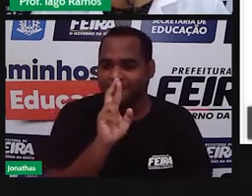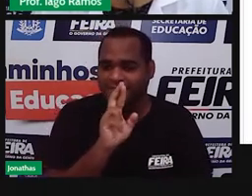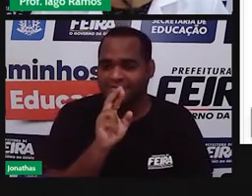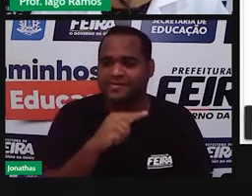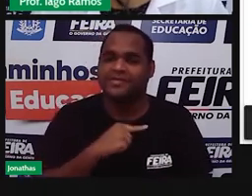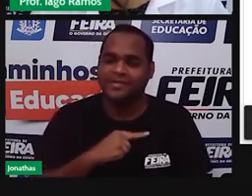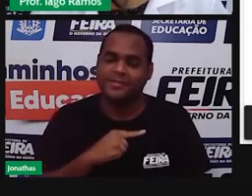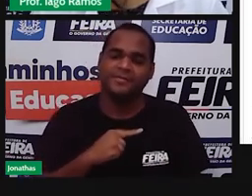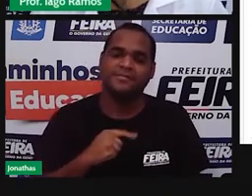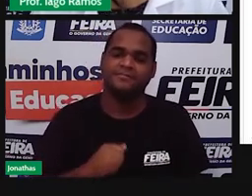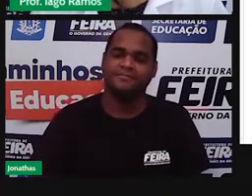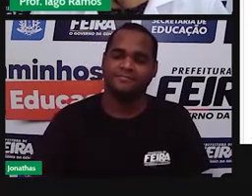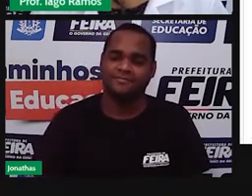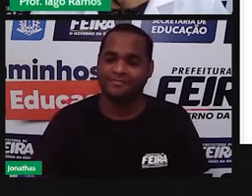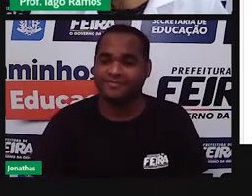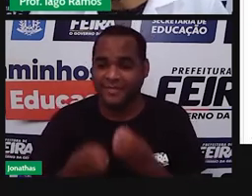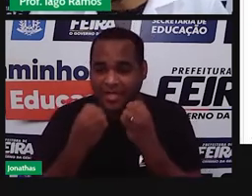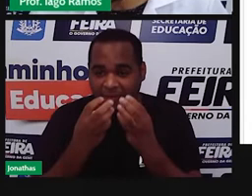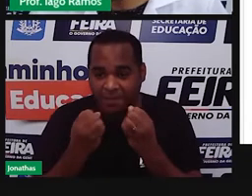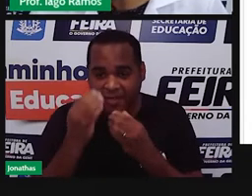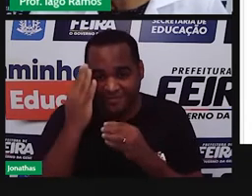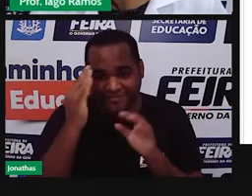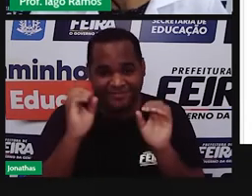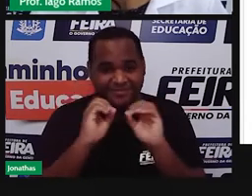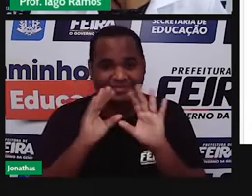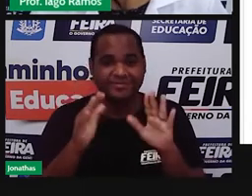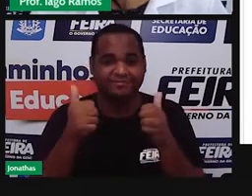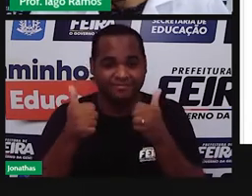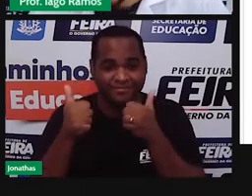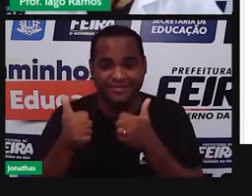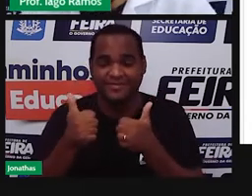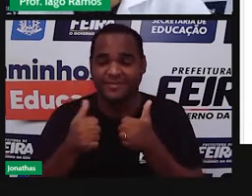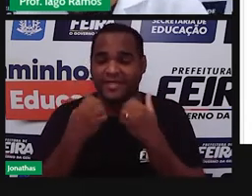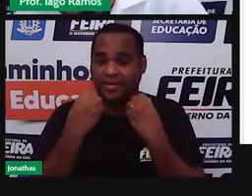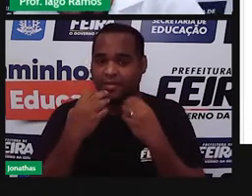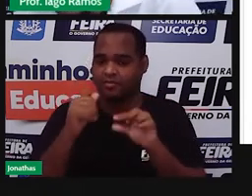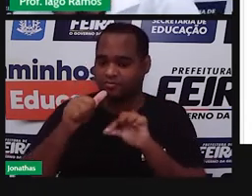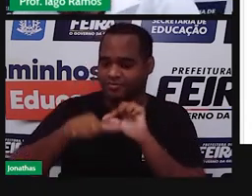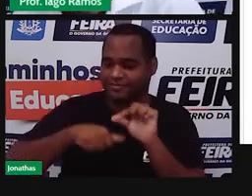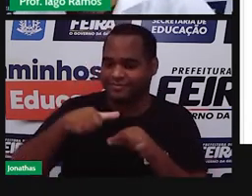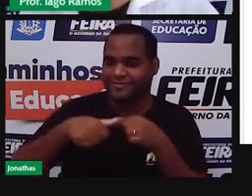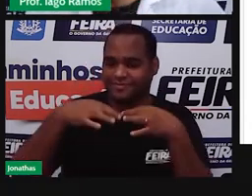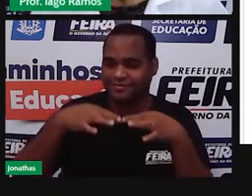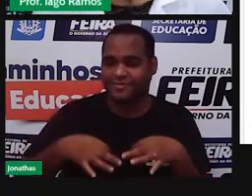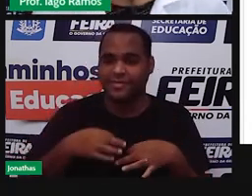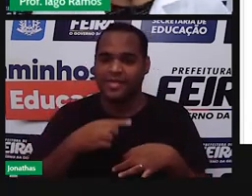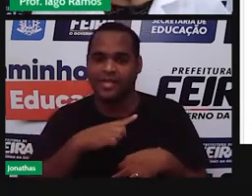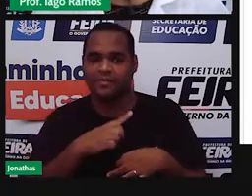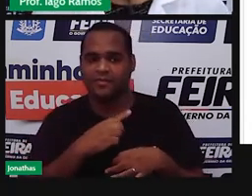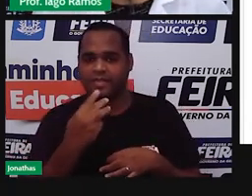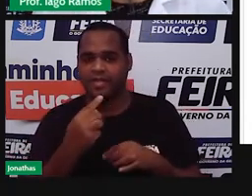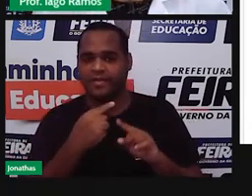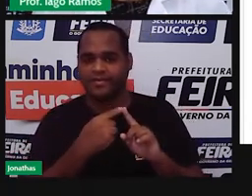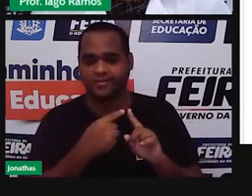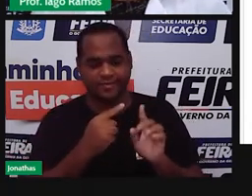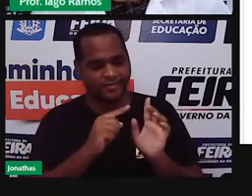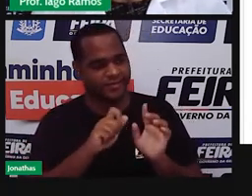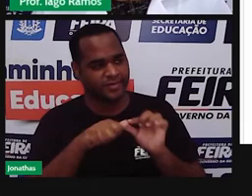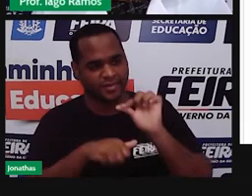65. Tudo bem, a gente corrige. Vamos trocar aqui o 3 pelo 6. Pronto,